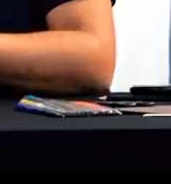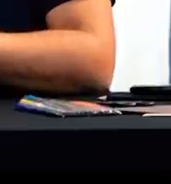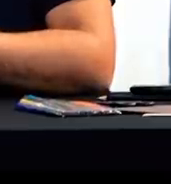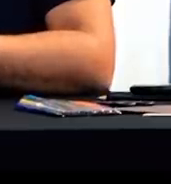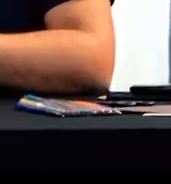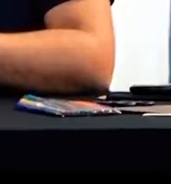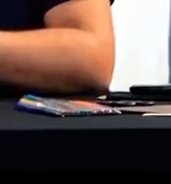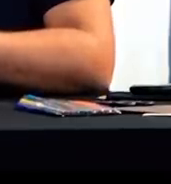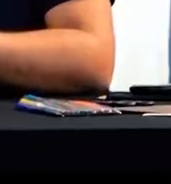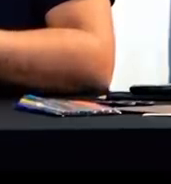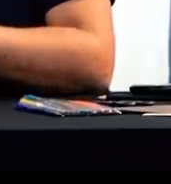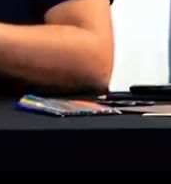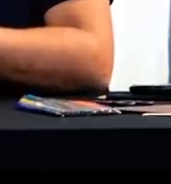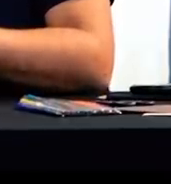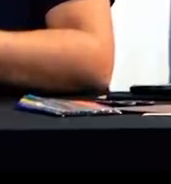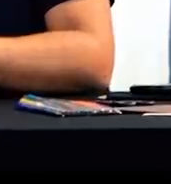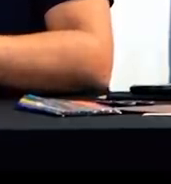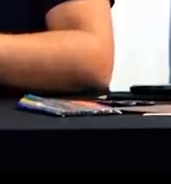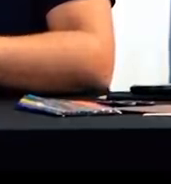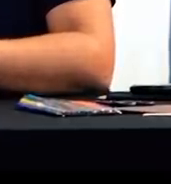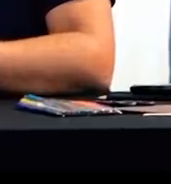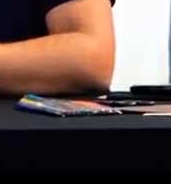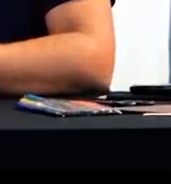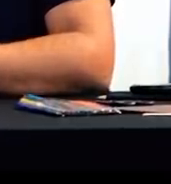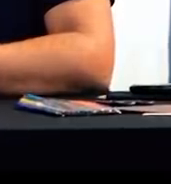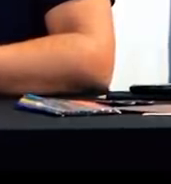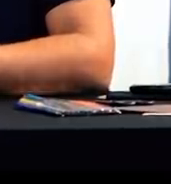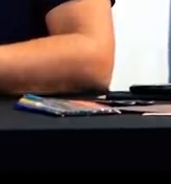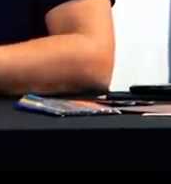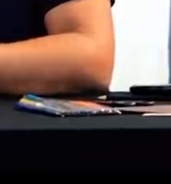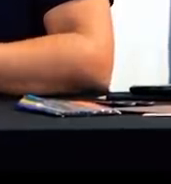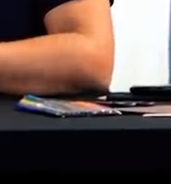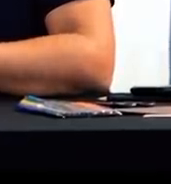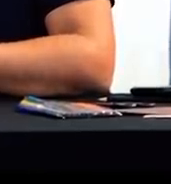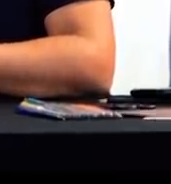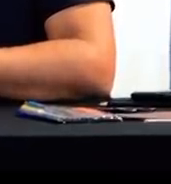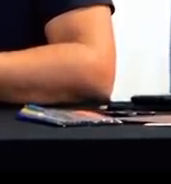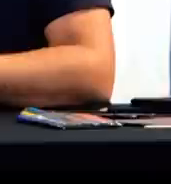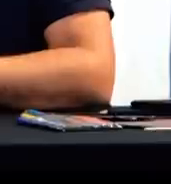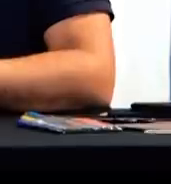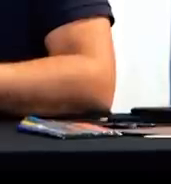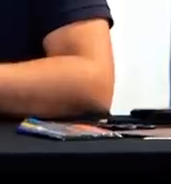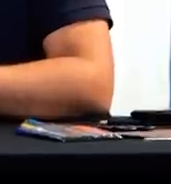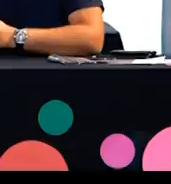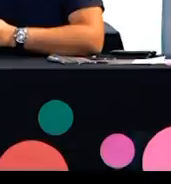fiz de um lado, ó, e agora vou fazer do outro.